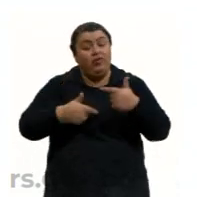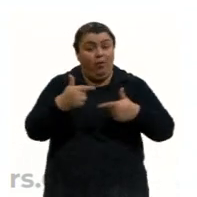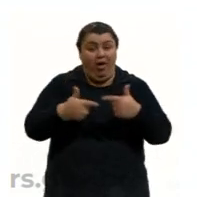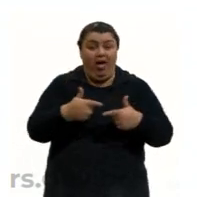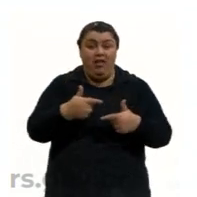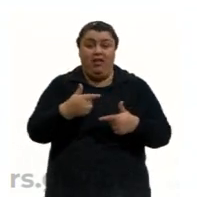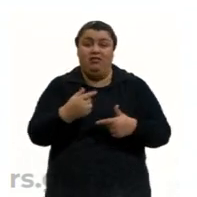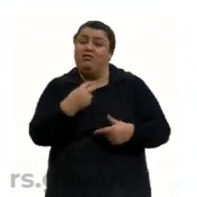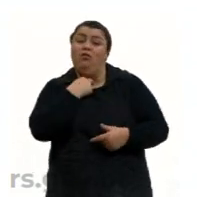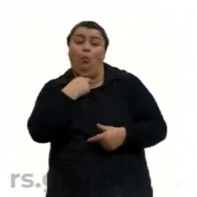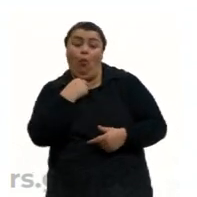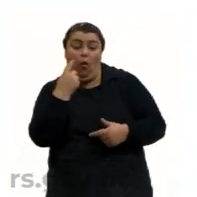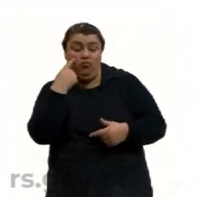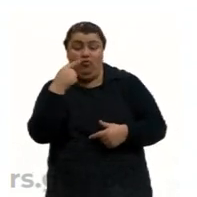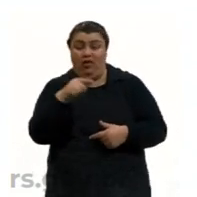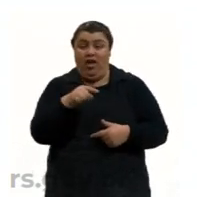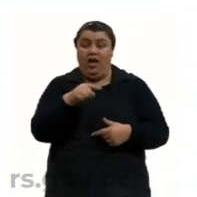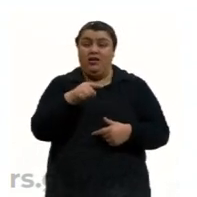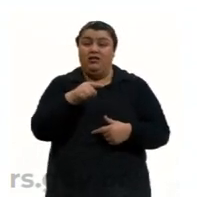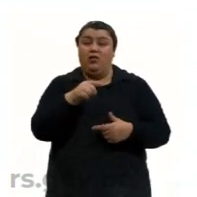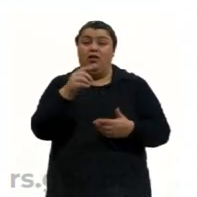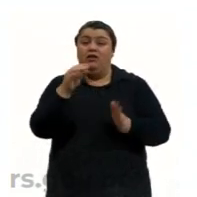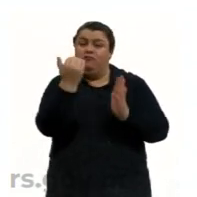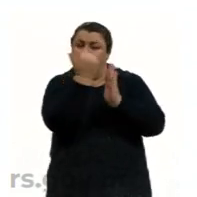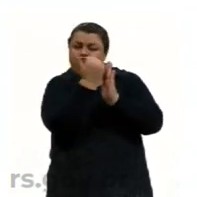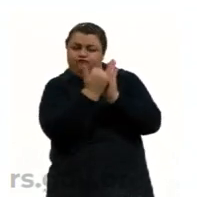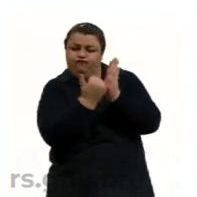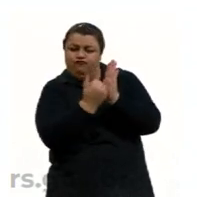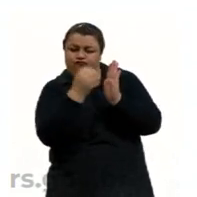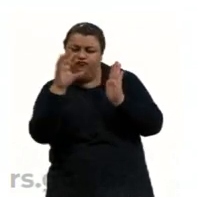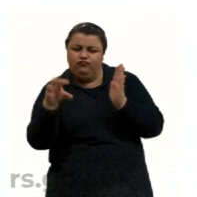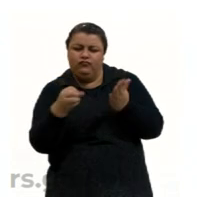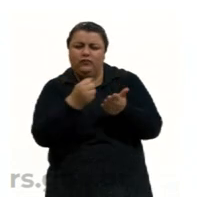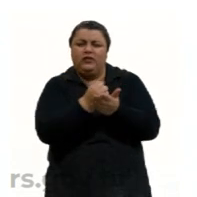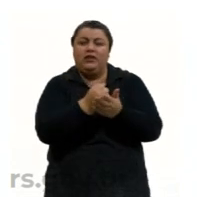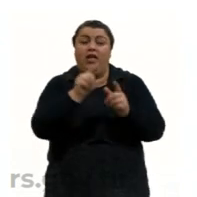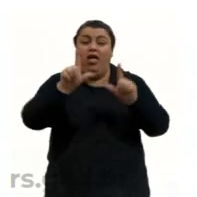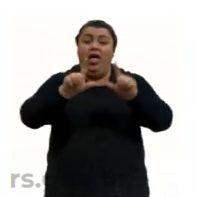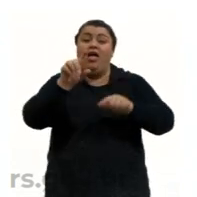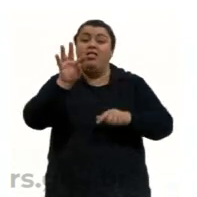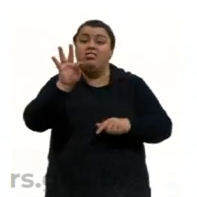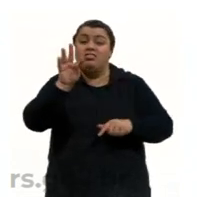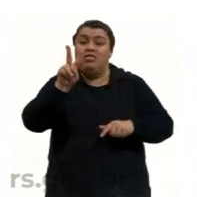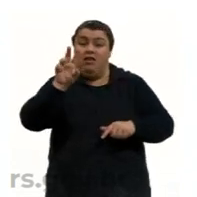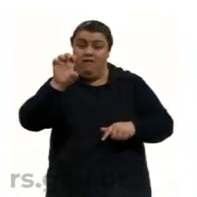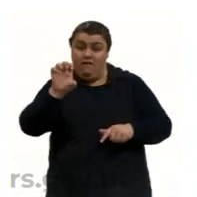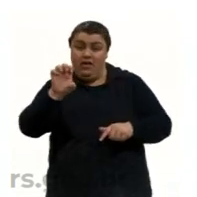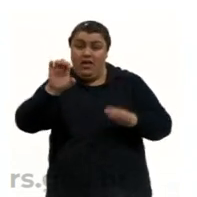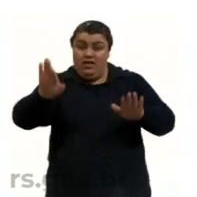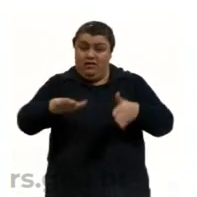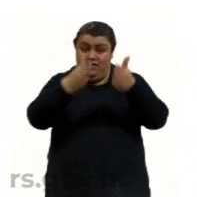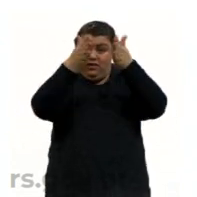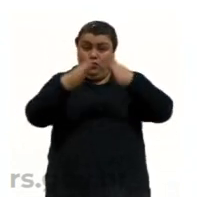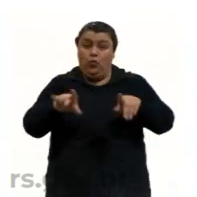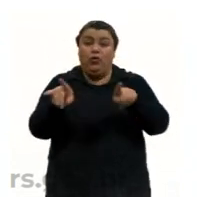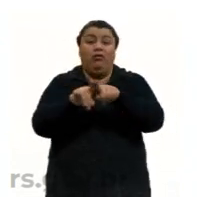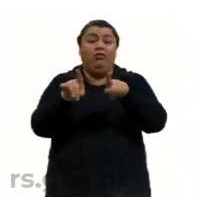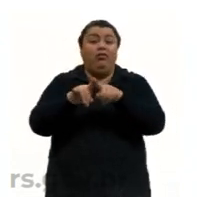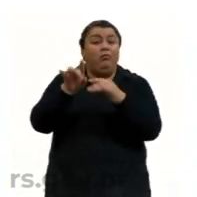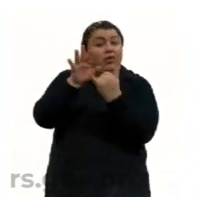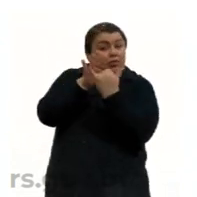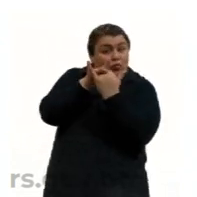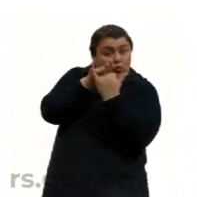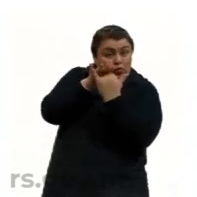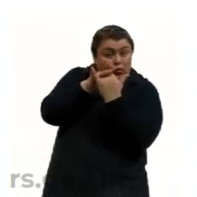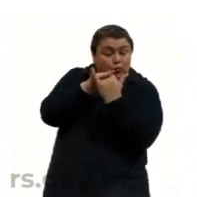tarde e não poder assistir essas aulas ficam no repositório da TV Seduc e também fica no YouTube talvez estão lá